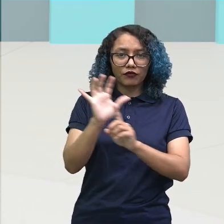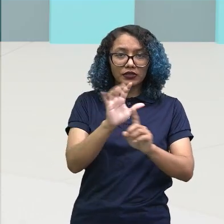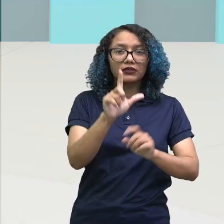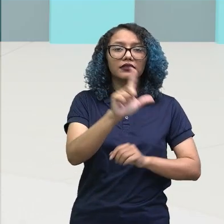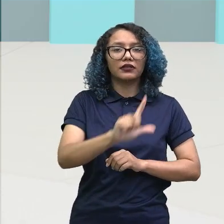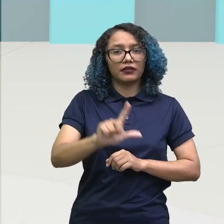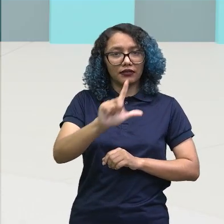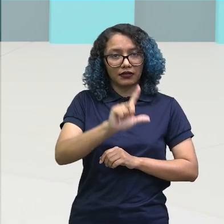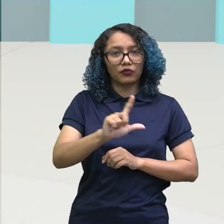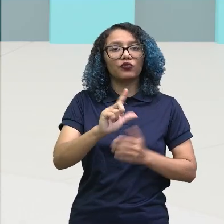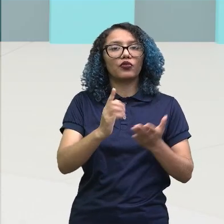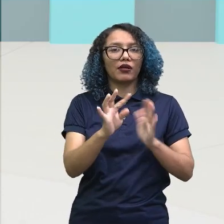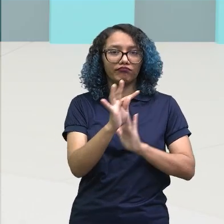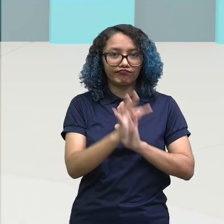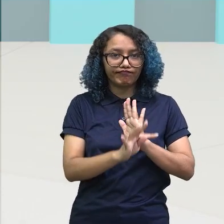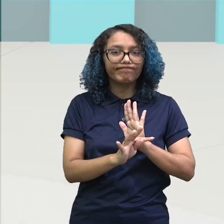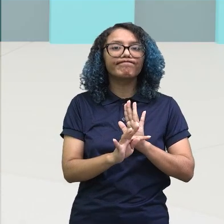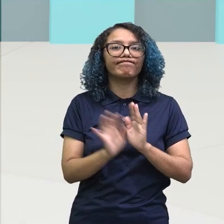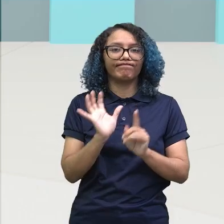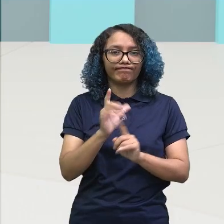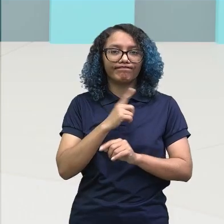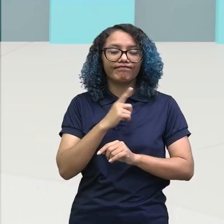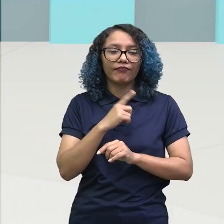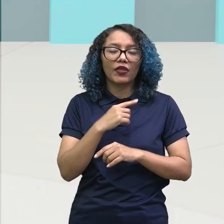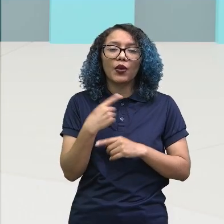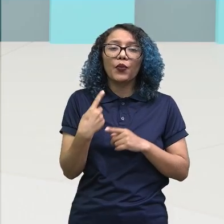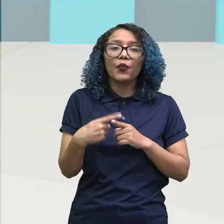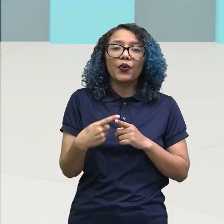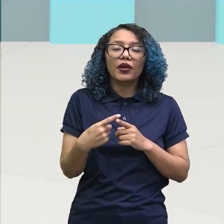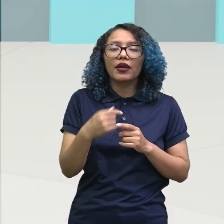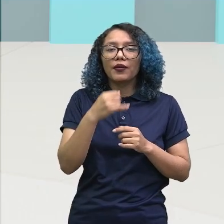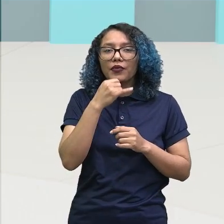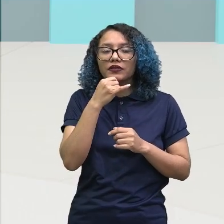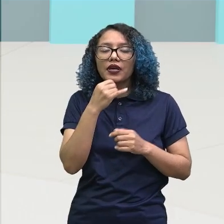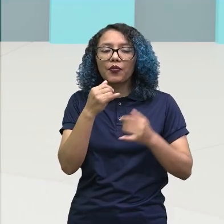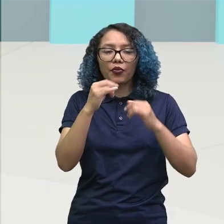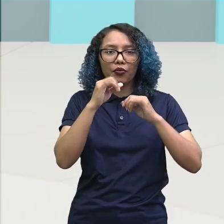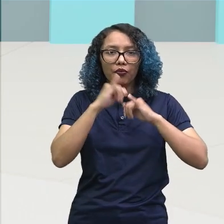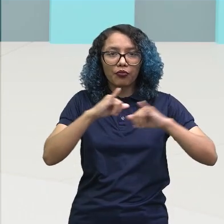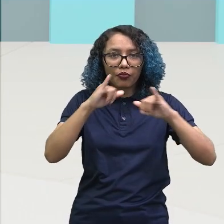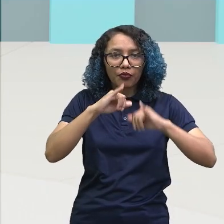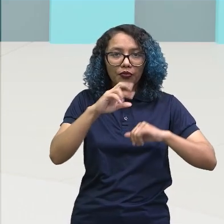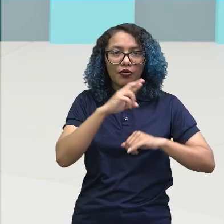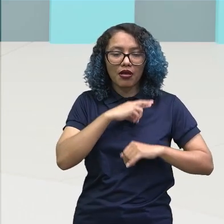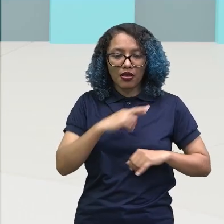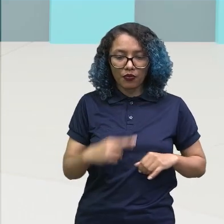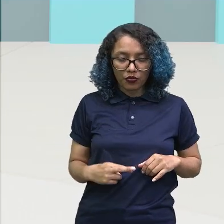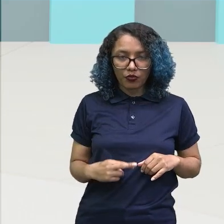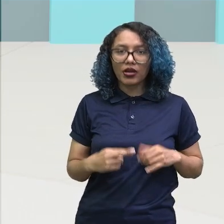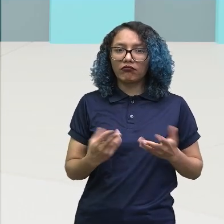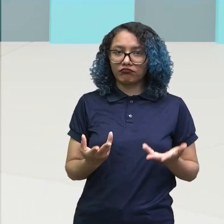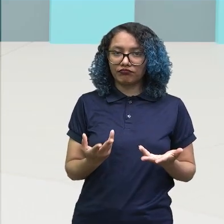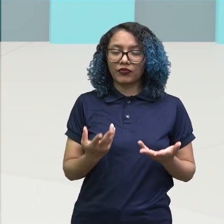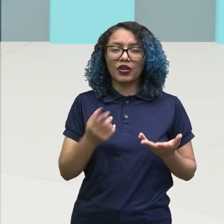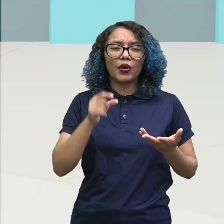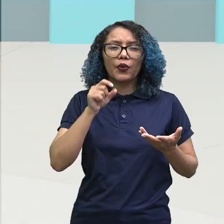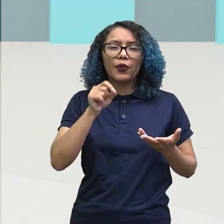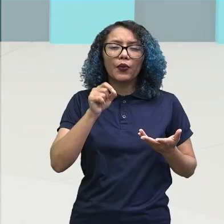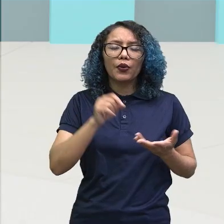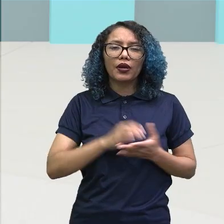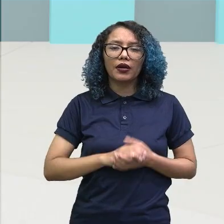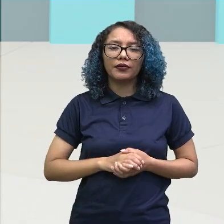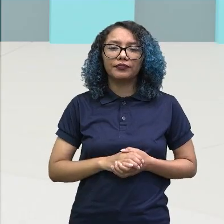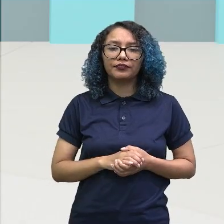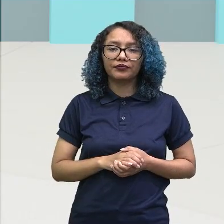os textos literários. Primeiro, porque nós temos ali a proclamação da República, nós vamos ter um sistema republicano em que, sobretudo,